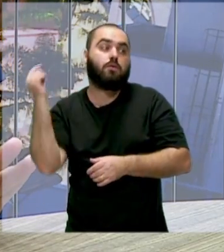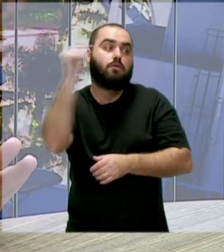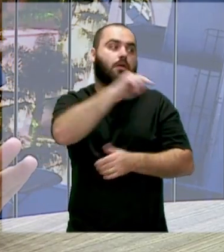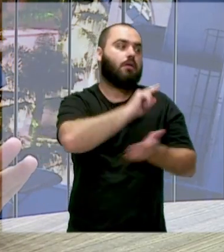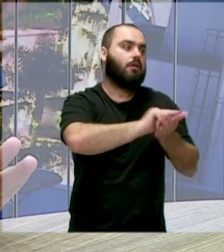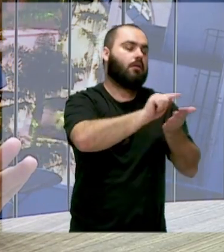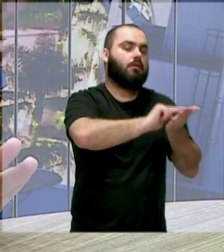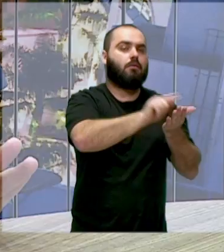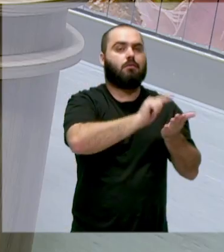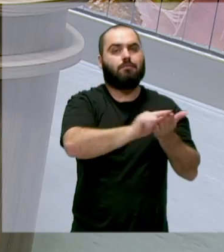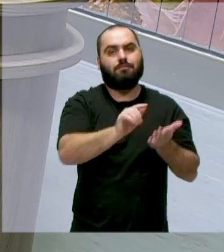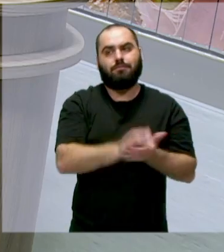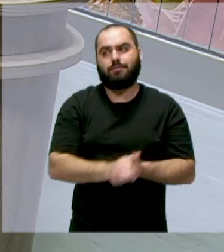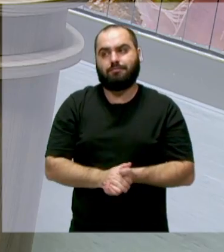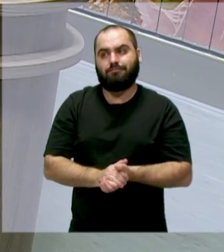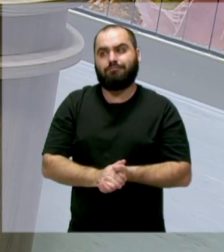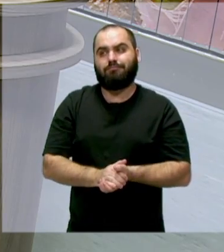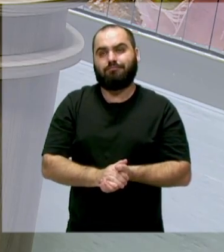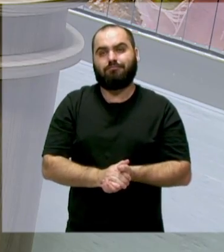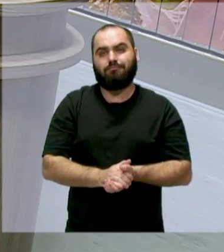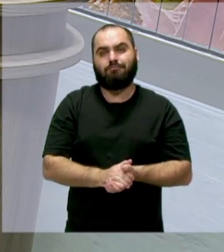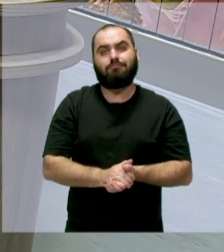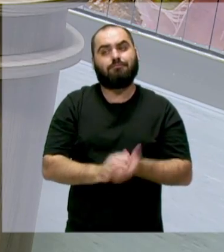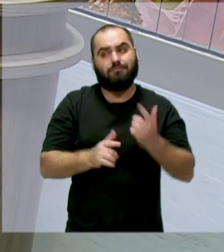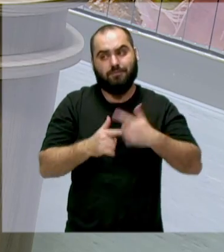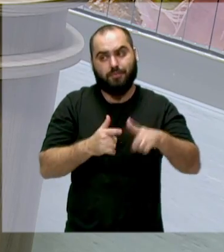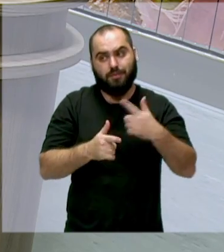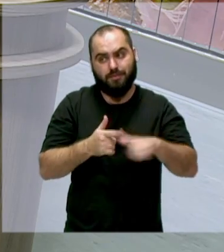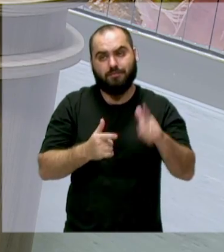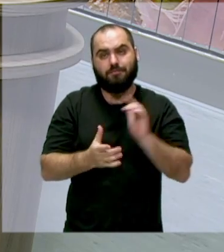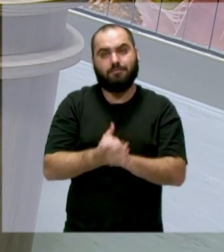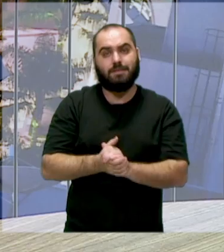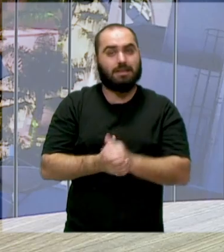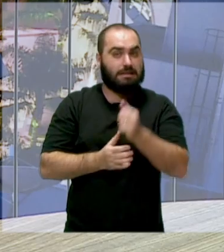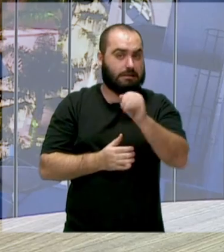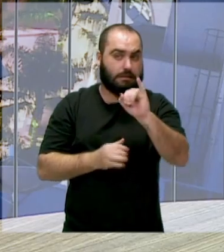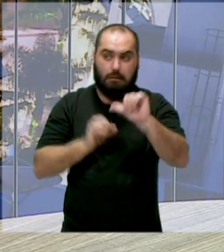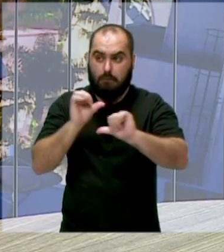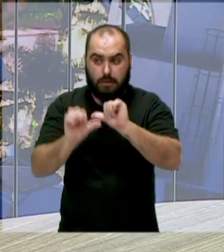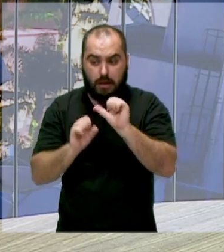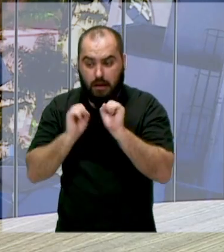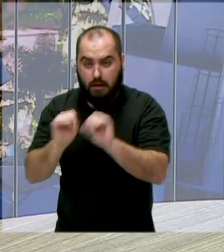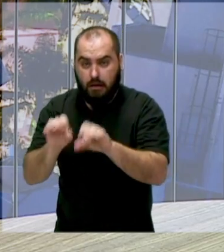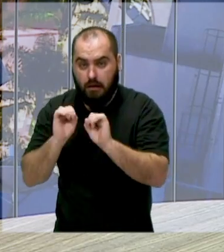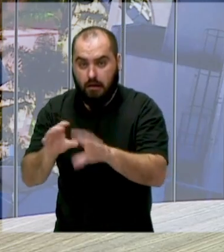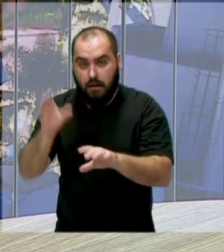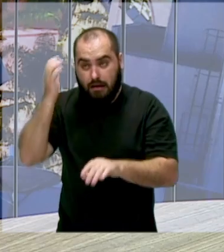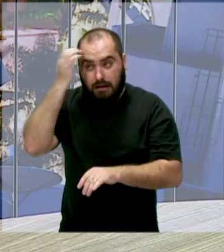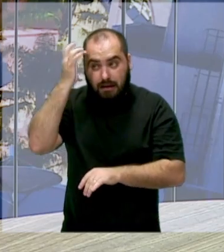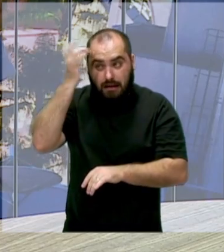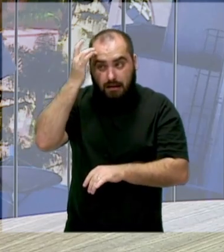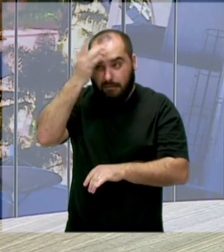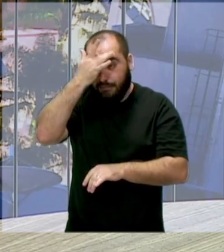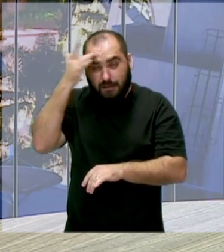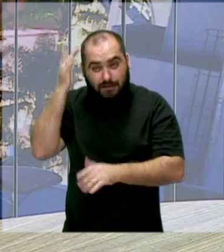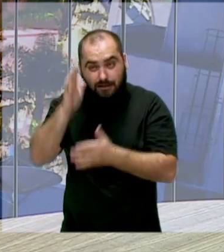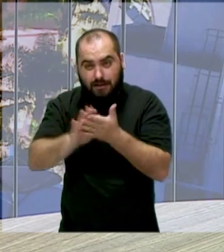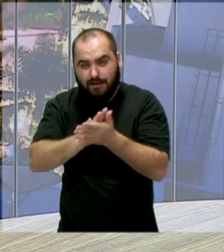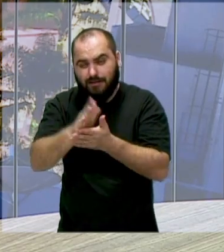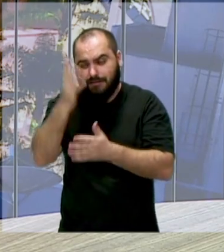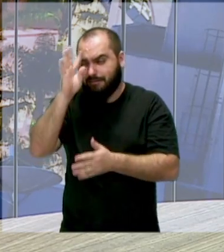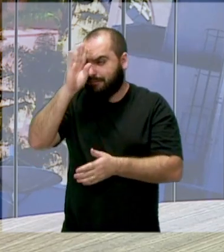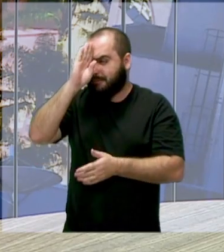enxugando gelo. Esse que é o problema, né? Se não mudar a educação da cabeça das pessoas, principalmente com